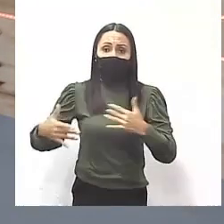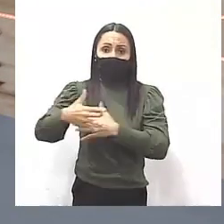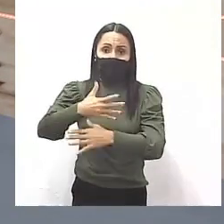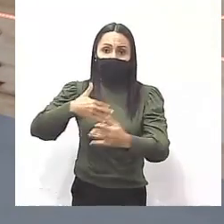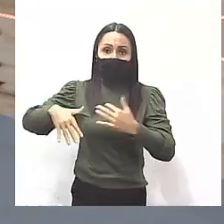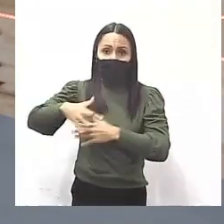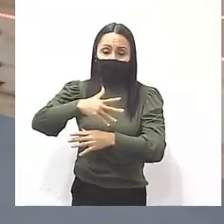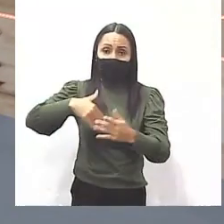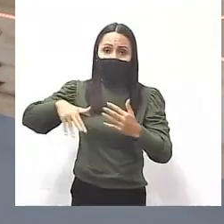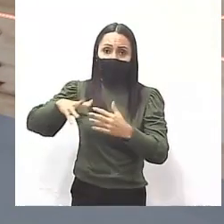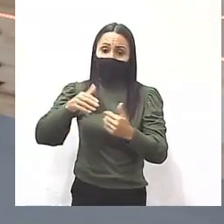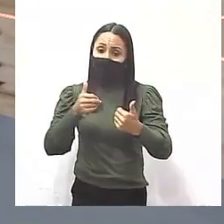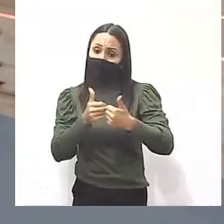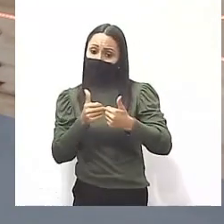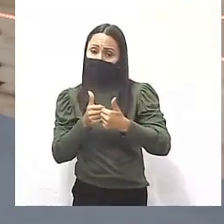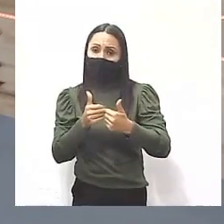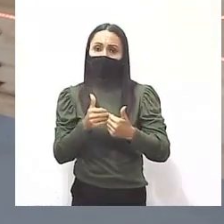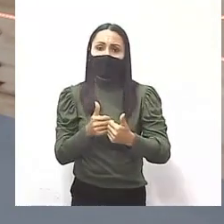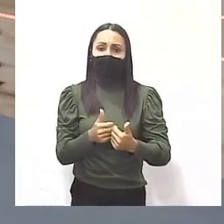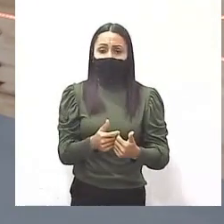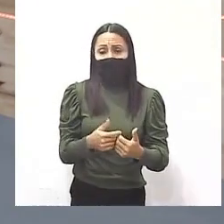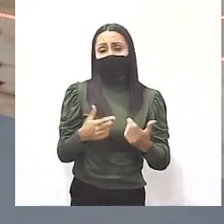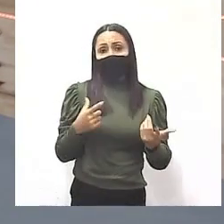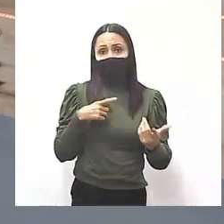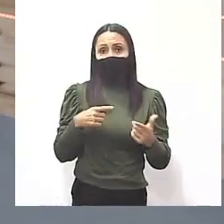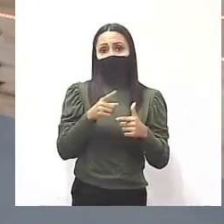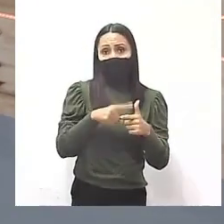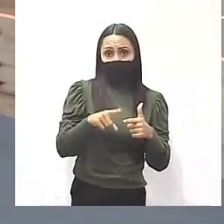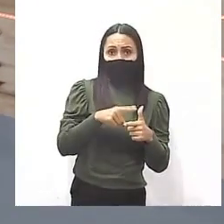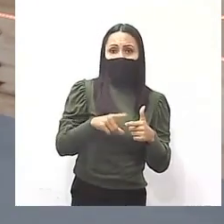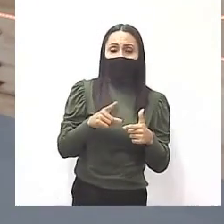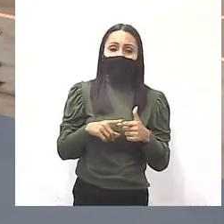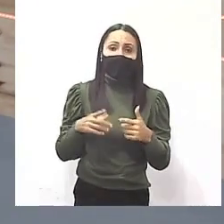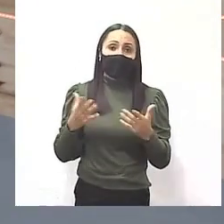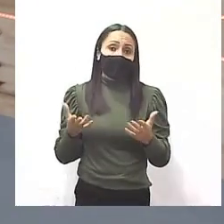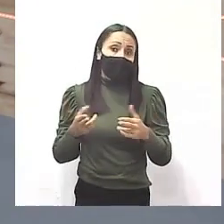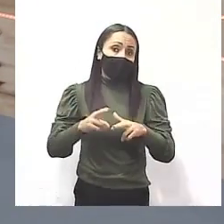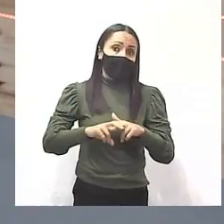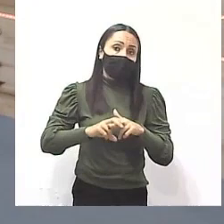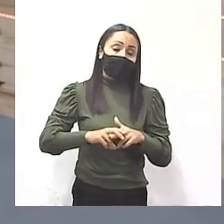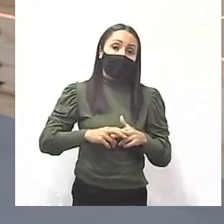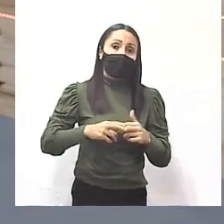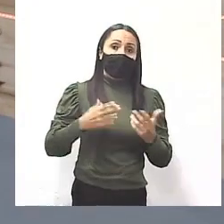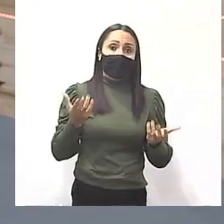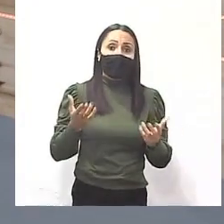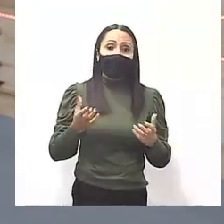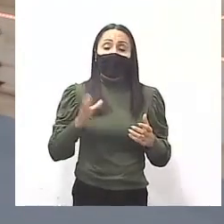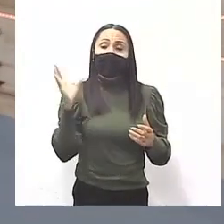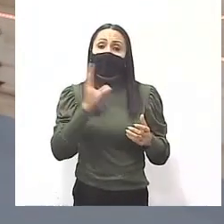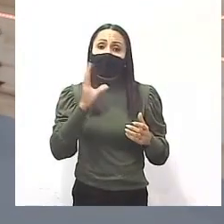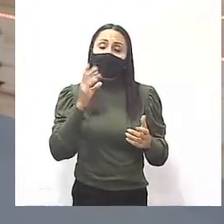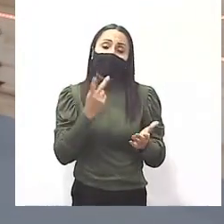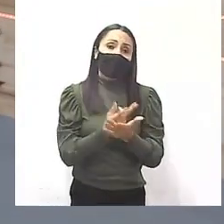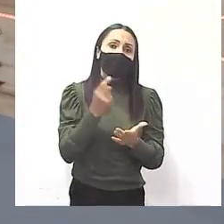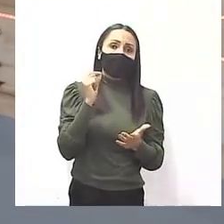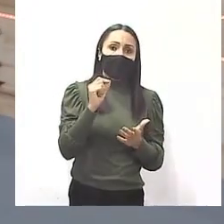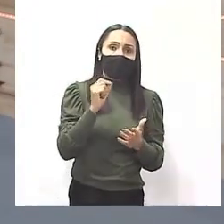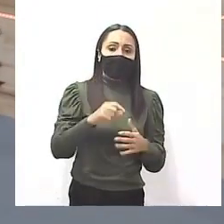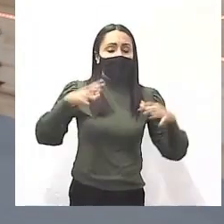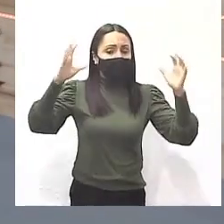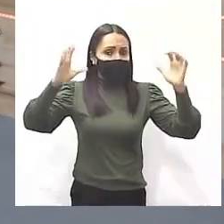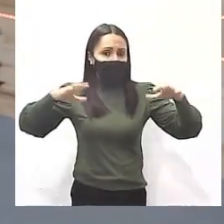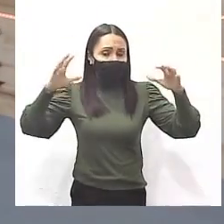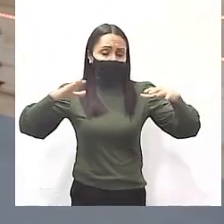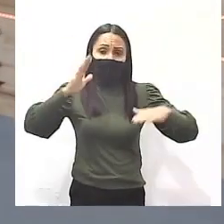gente vê que vai ter impactos em uma ilha de calor por causa do calor. O que é que acontece? Vai chover mais